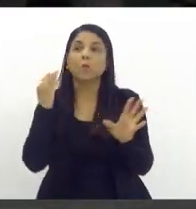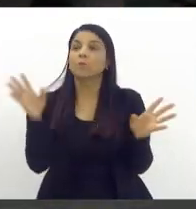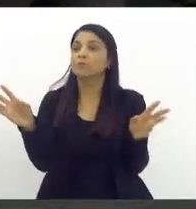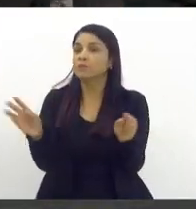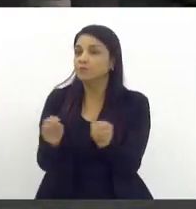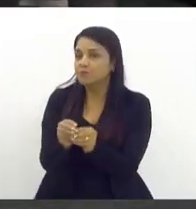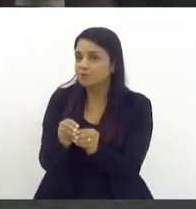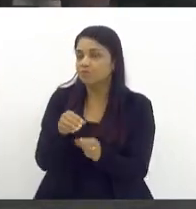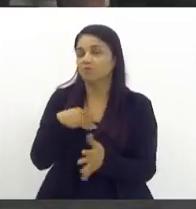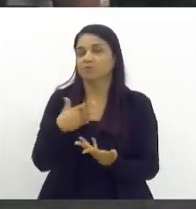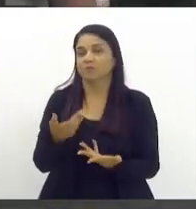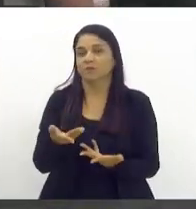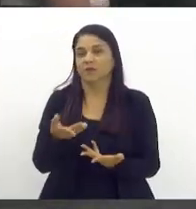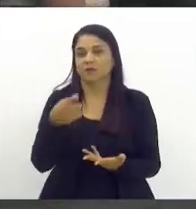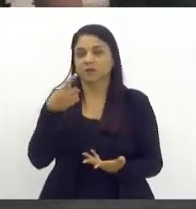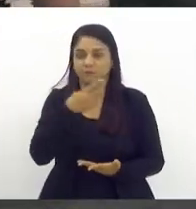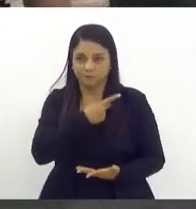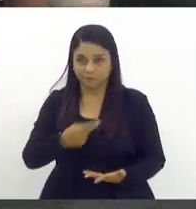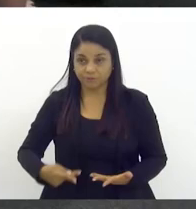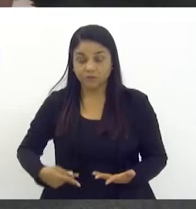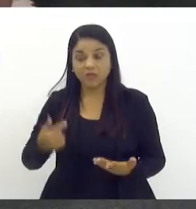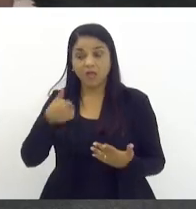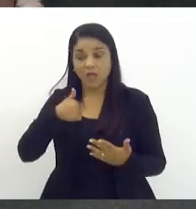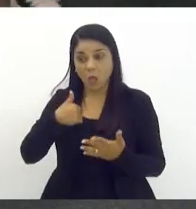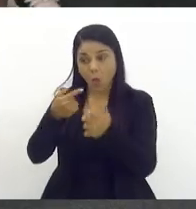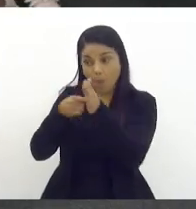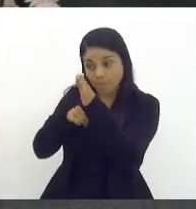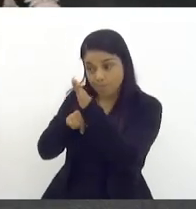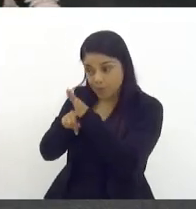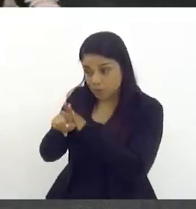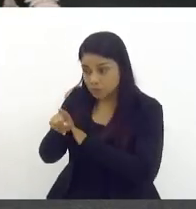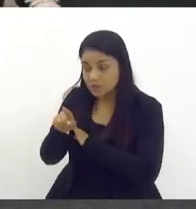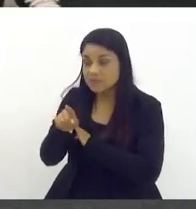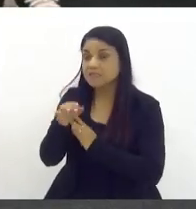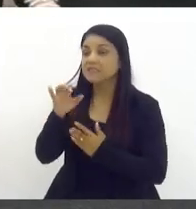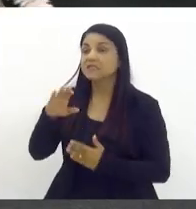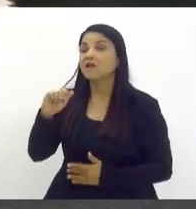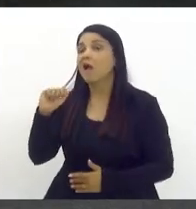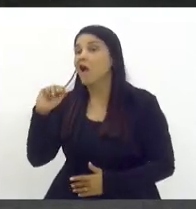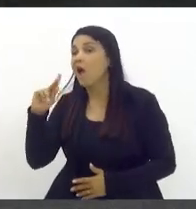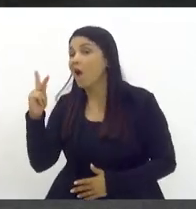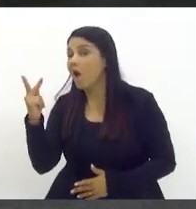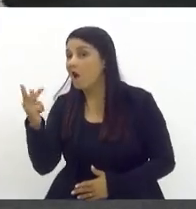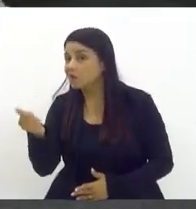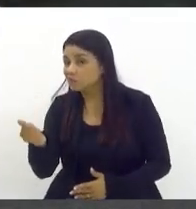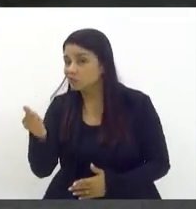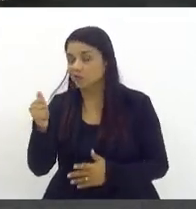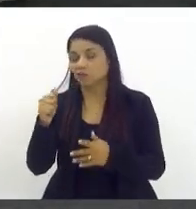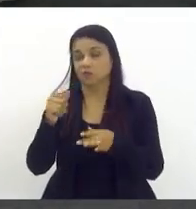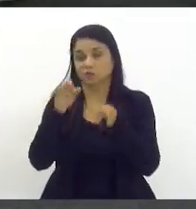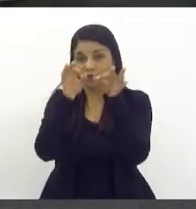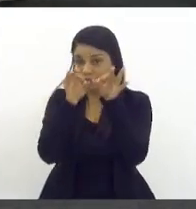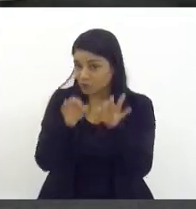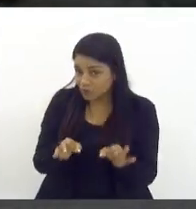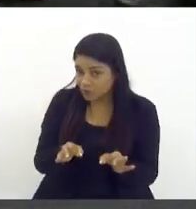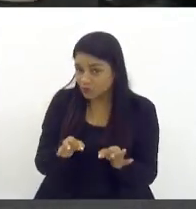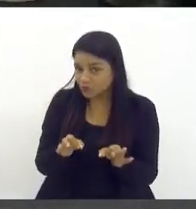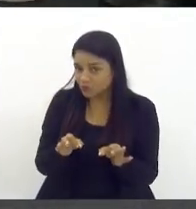Eu, particularmente, perguntei se acha justo. É porque acho